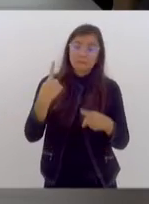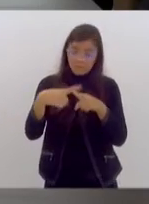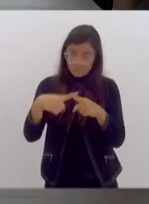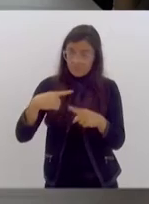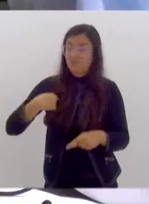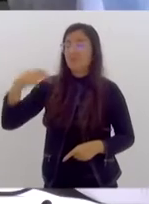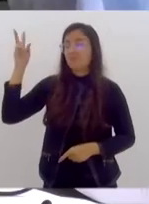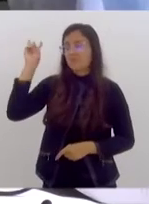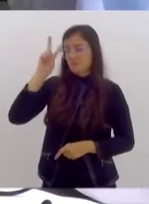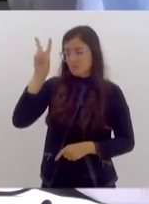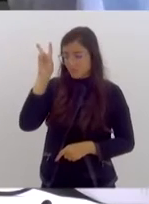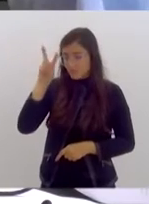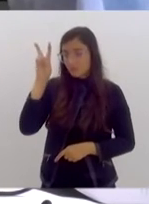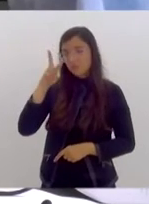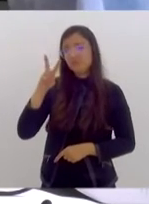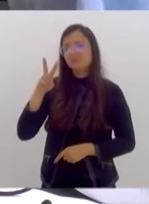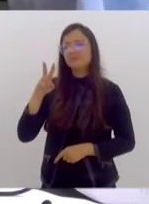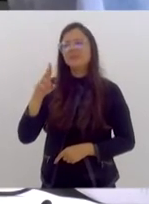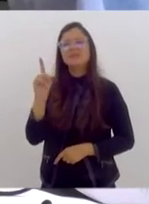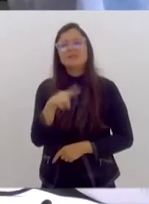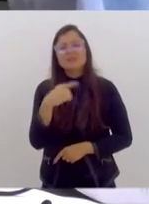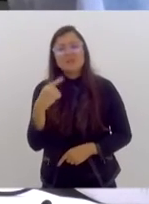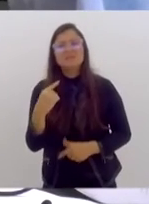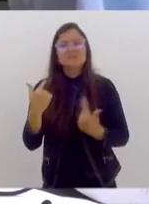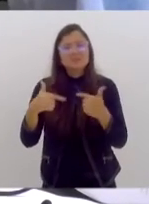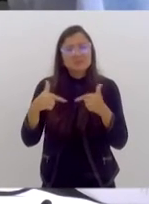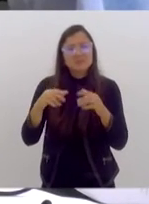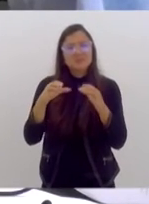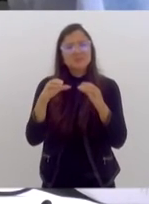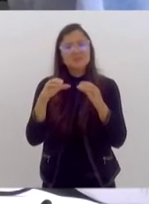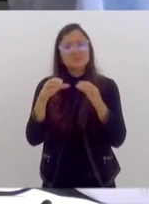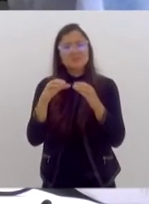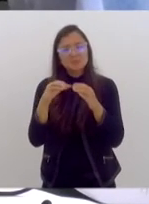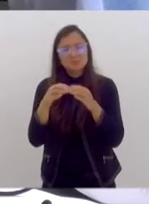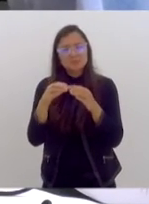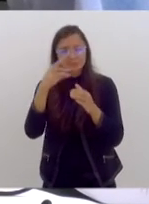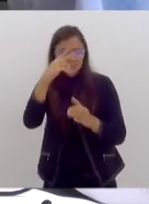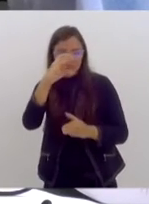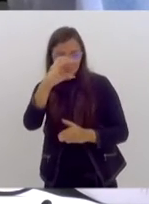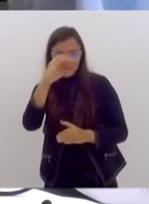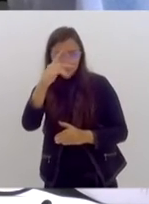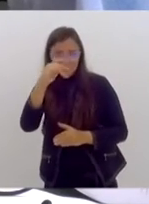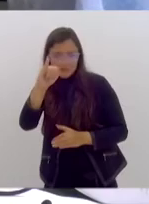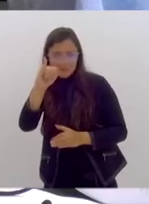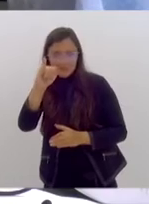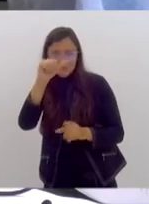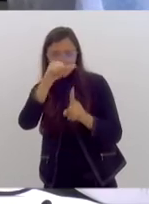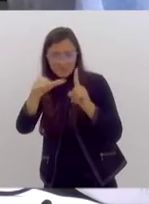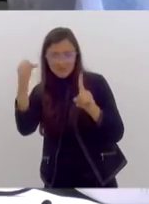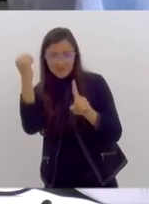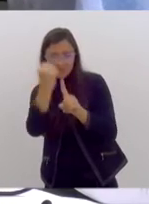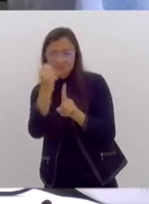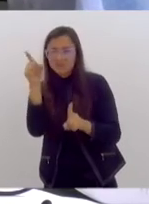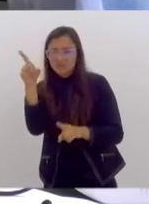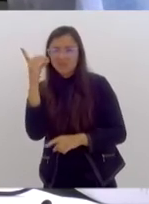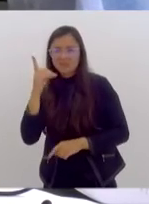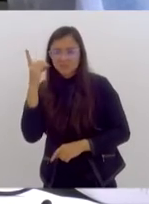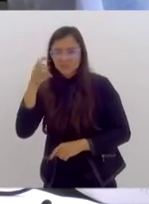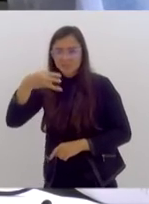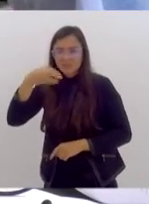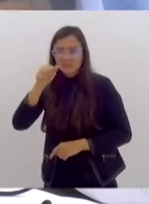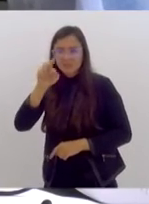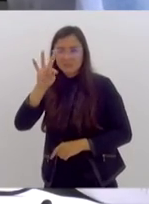me lembro muito bem quando a gente trabalhou a CPI do feminicídio com a deputada Marta Rocha para além de